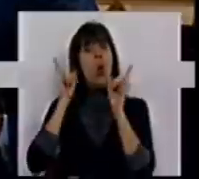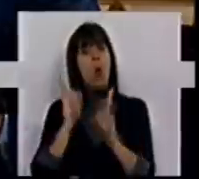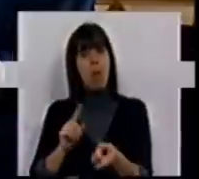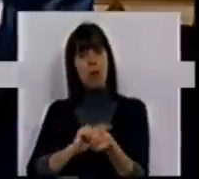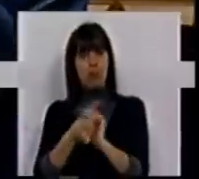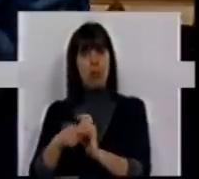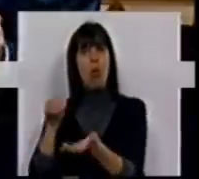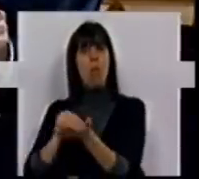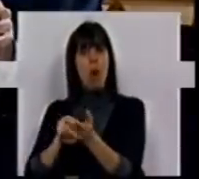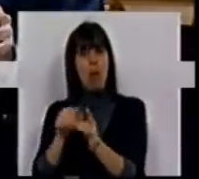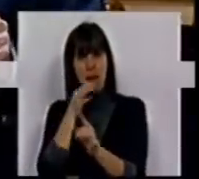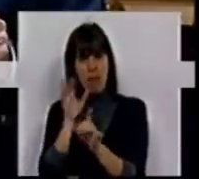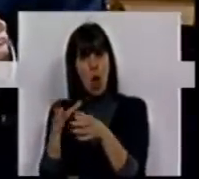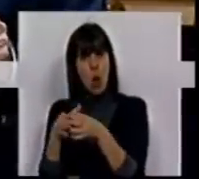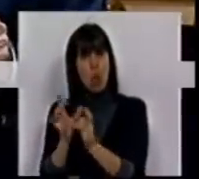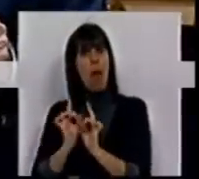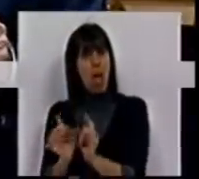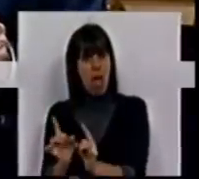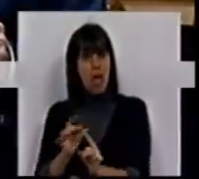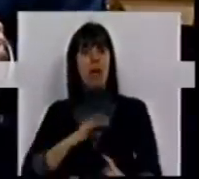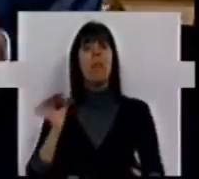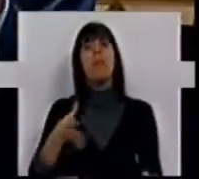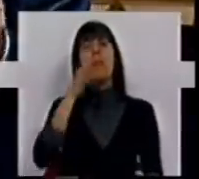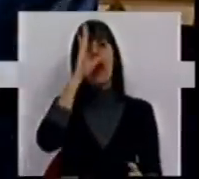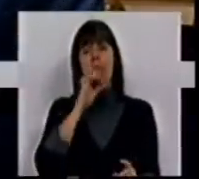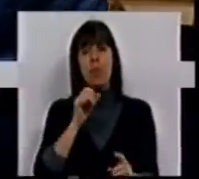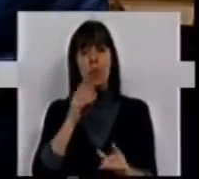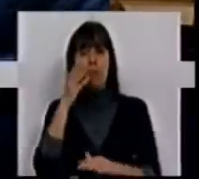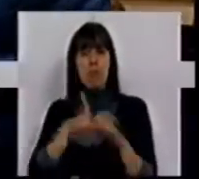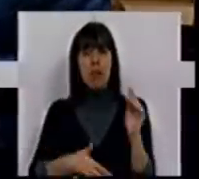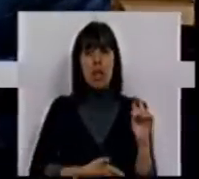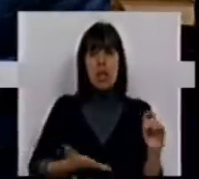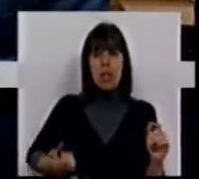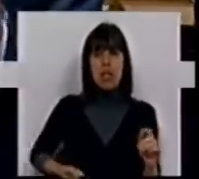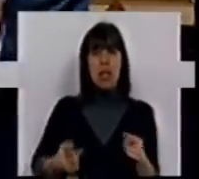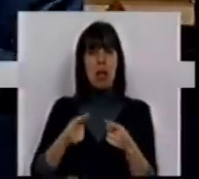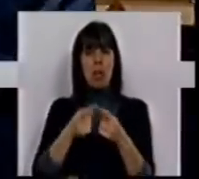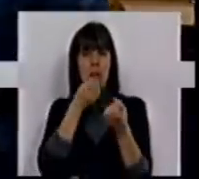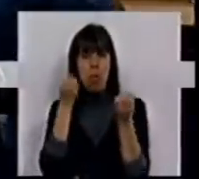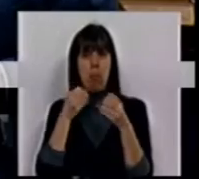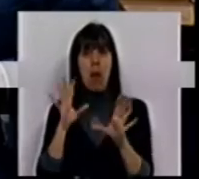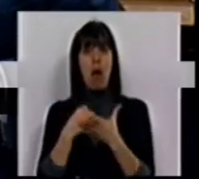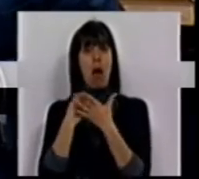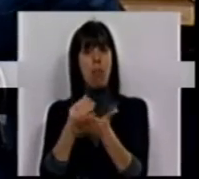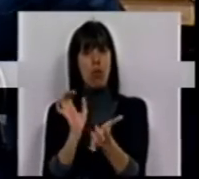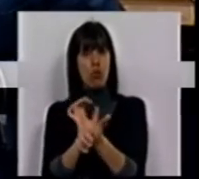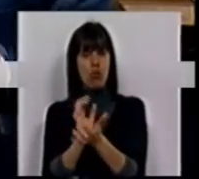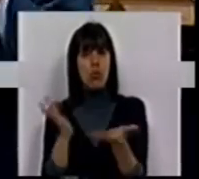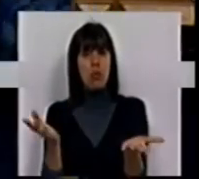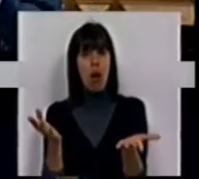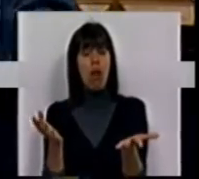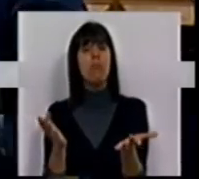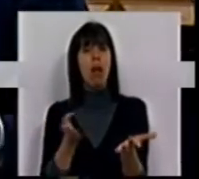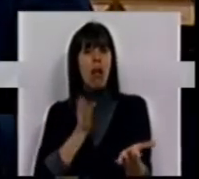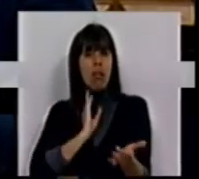a ser. É destes que fala, Sr. Primeiro-Ministro? Daqueles que caíram no desemprego, que perderam o apoio social,